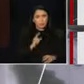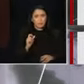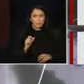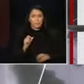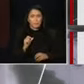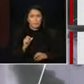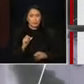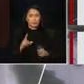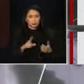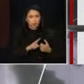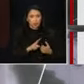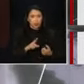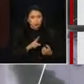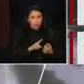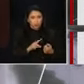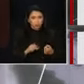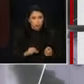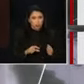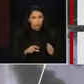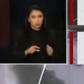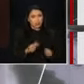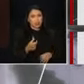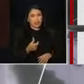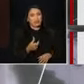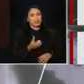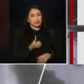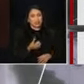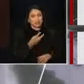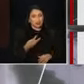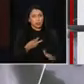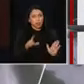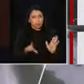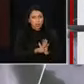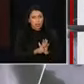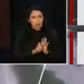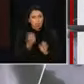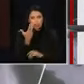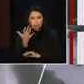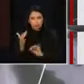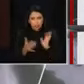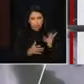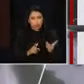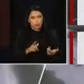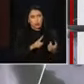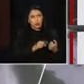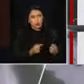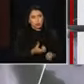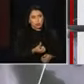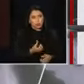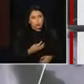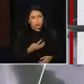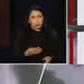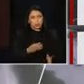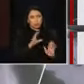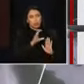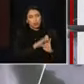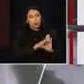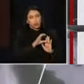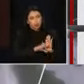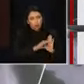O artigo 62 da Lei Ambiental é um tipo penal especial, enquanto o artigo 163 do Código Penal é uma